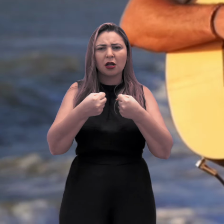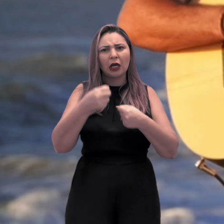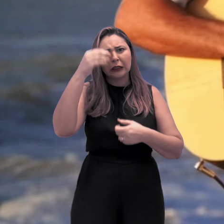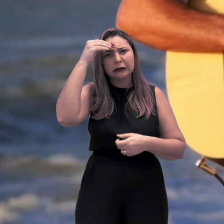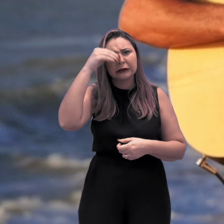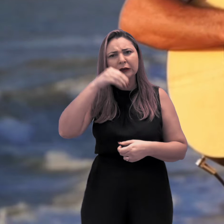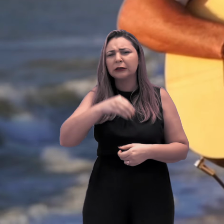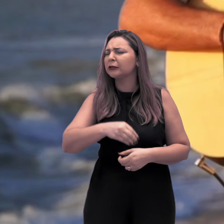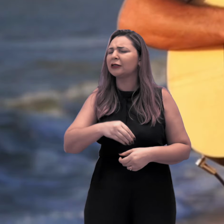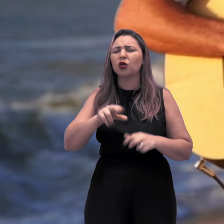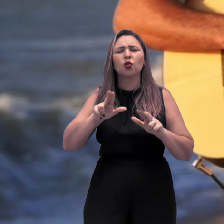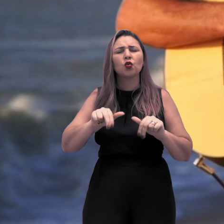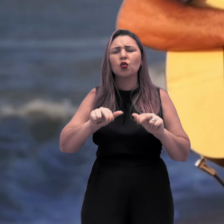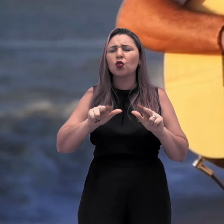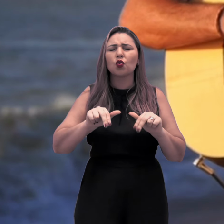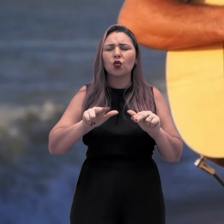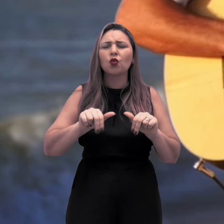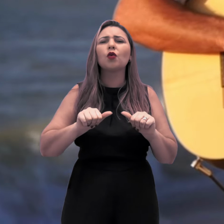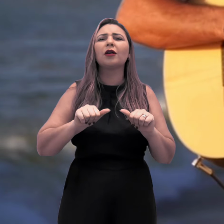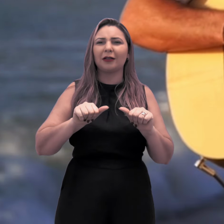esforça e não se